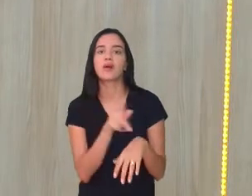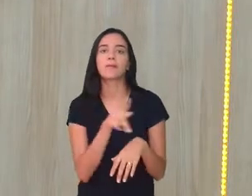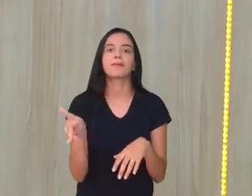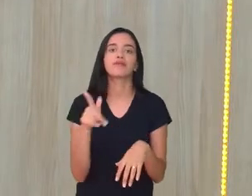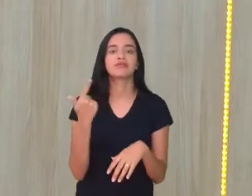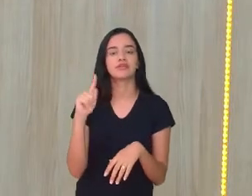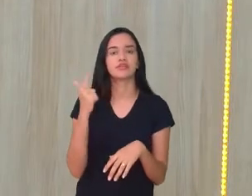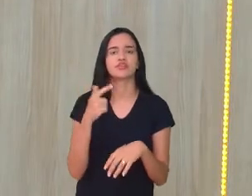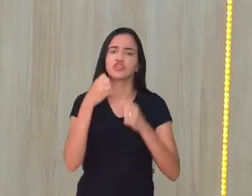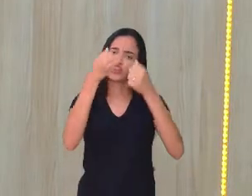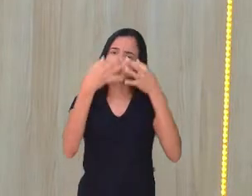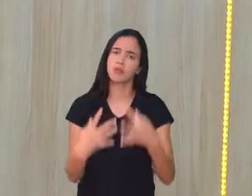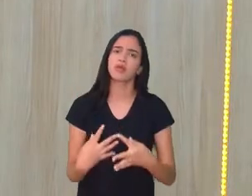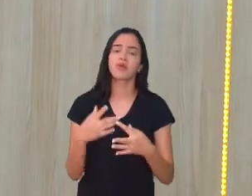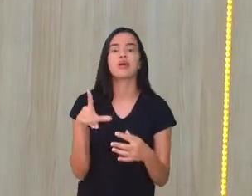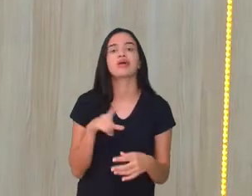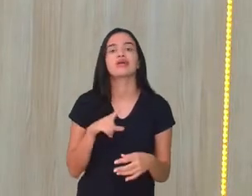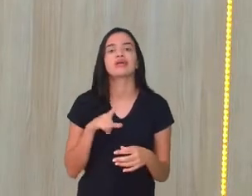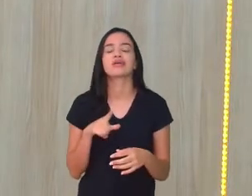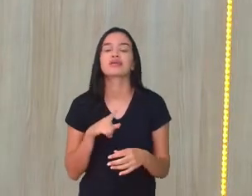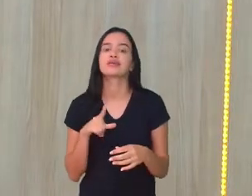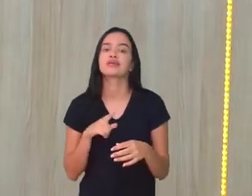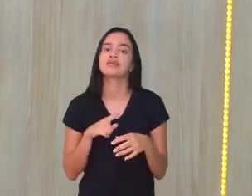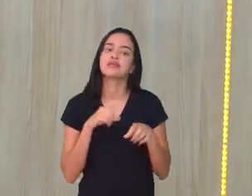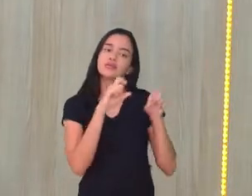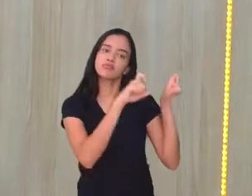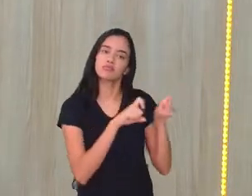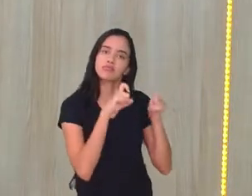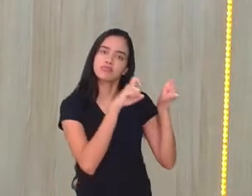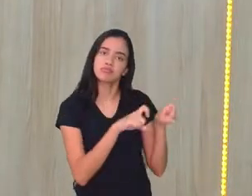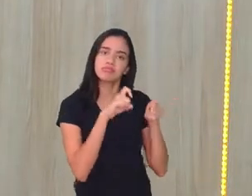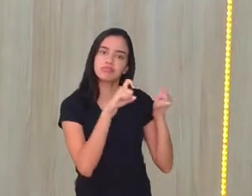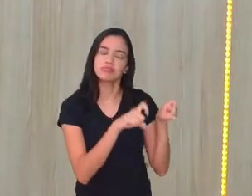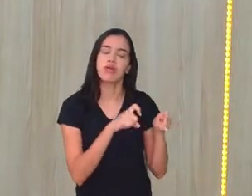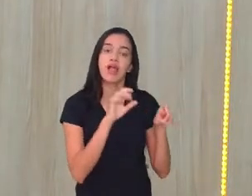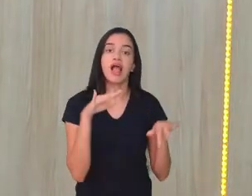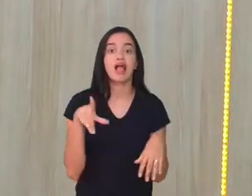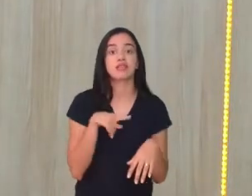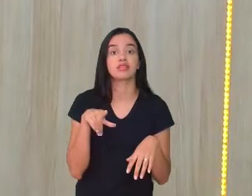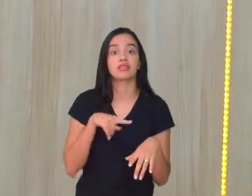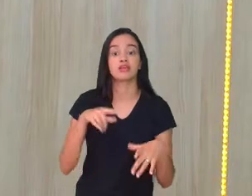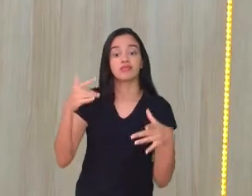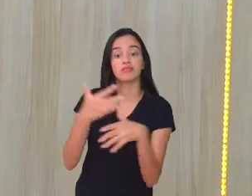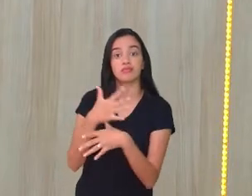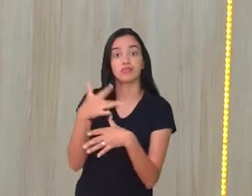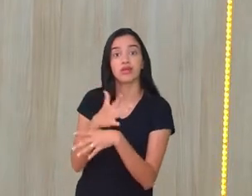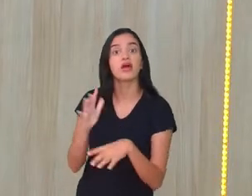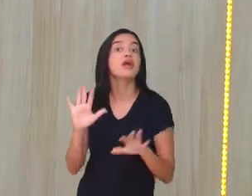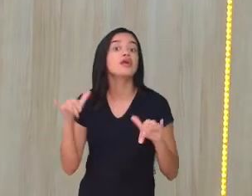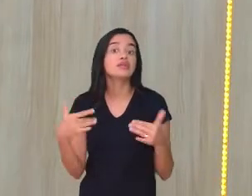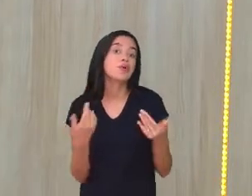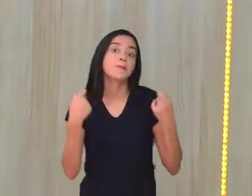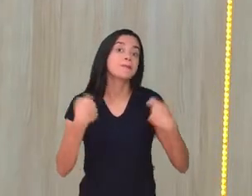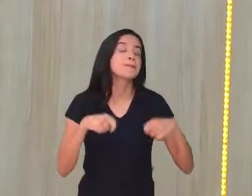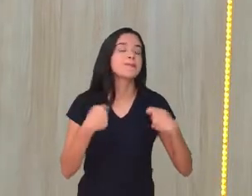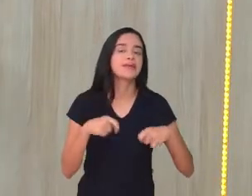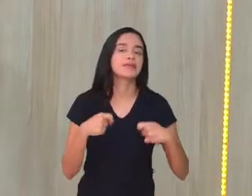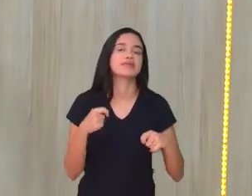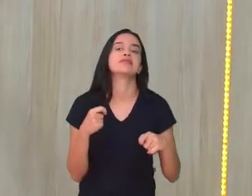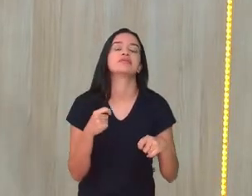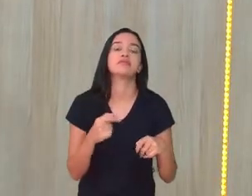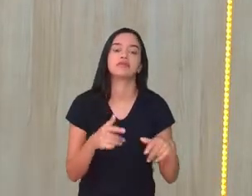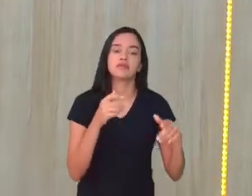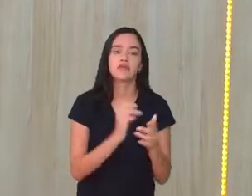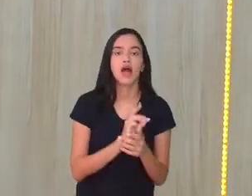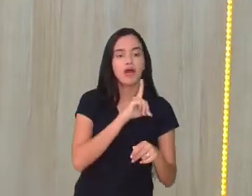já explicou para vocês que a gente tem o Agreste, o Sertão, a gente tem a região metropolitana. Então, ele precisa ir nessas